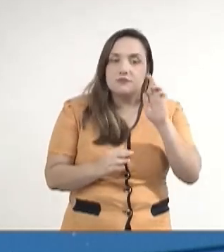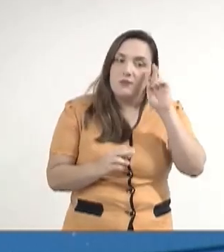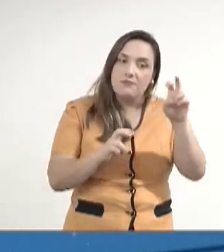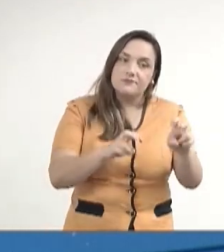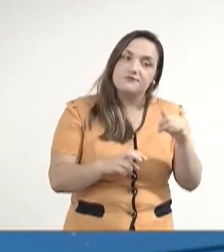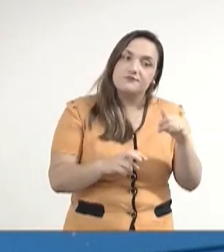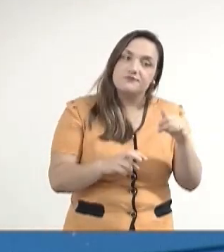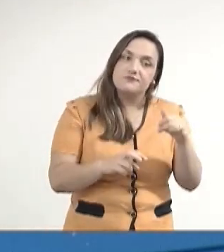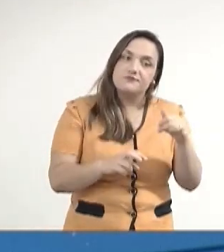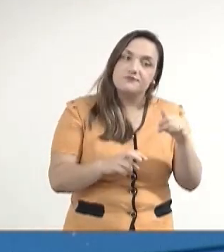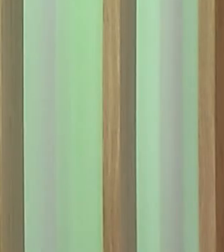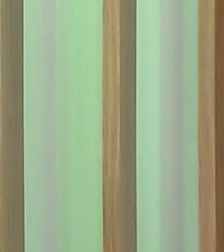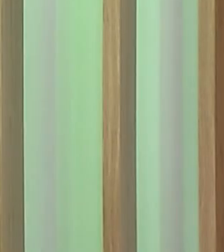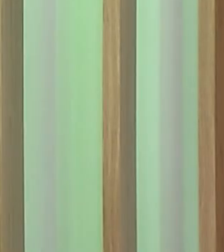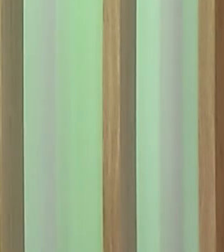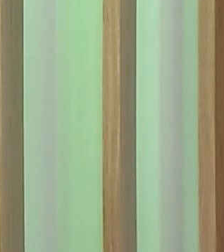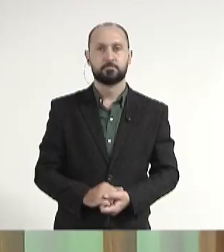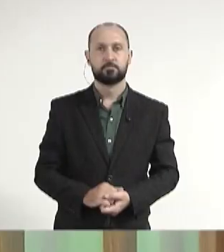agricultores e agricultoras familiares.